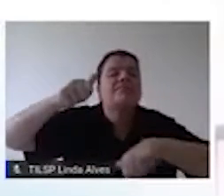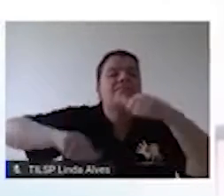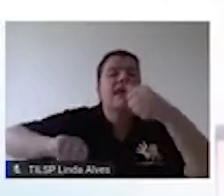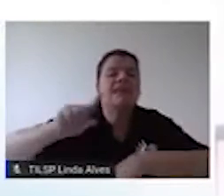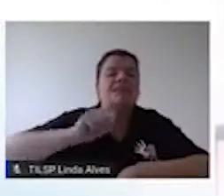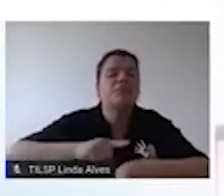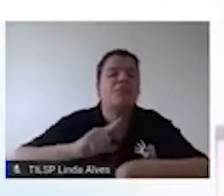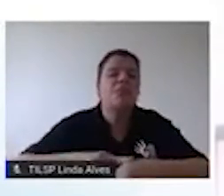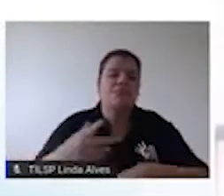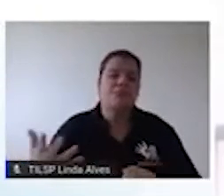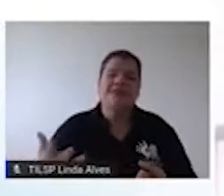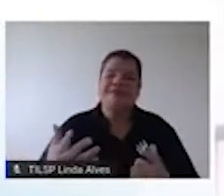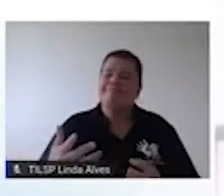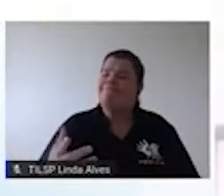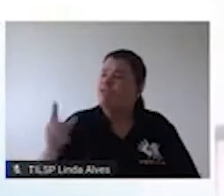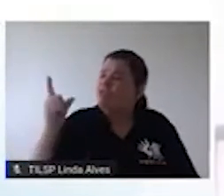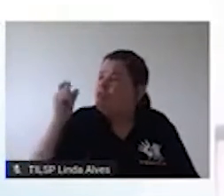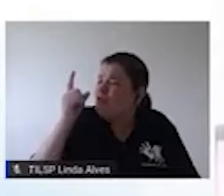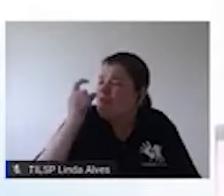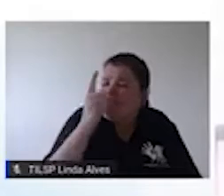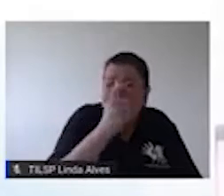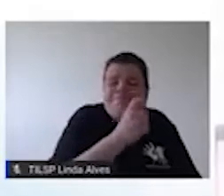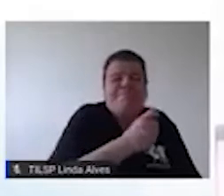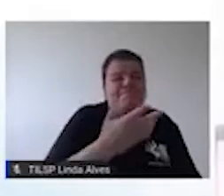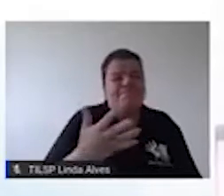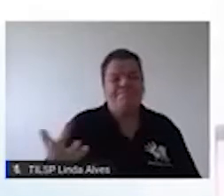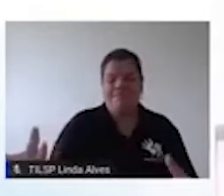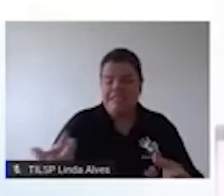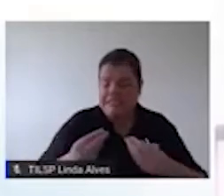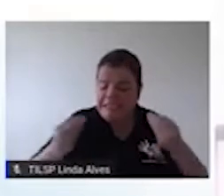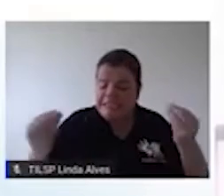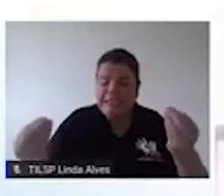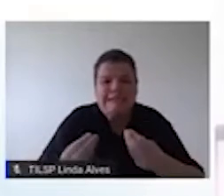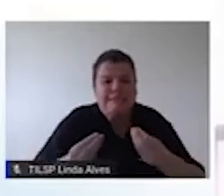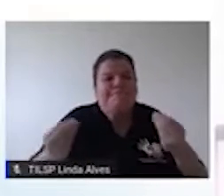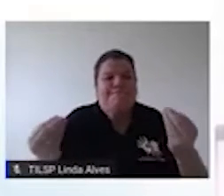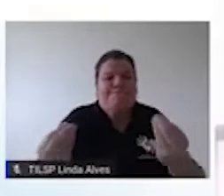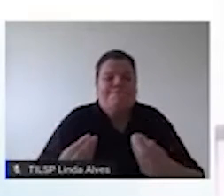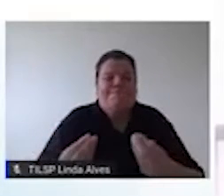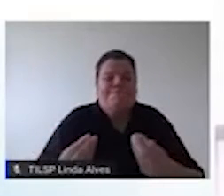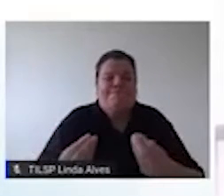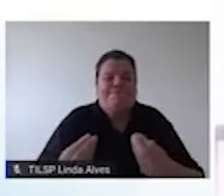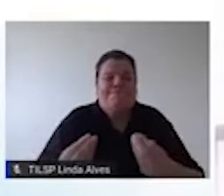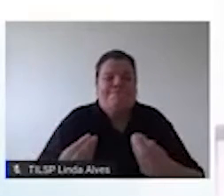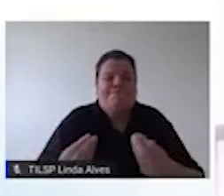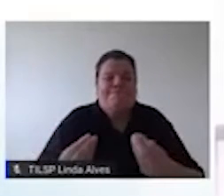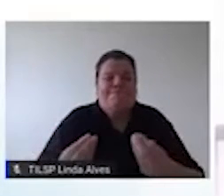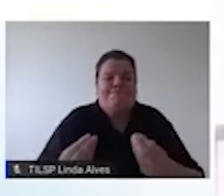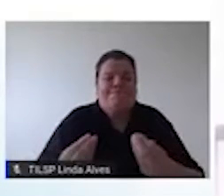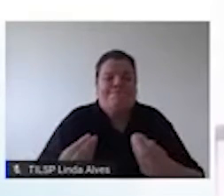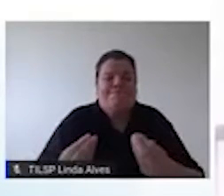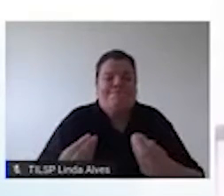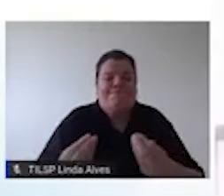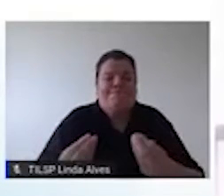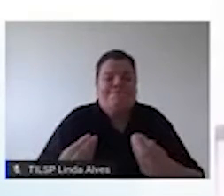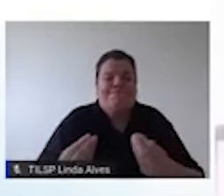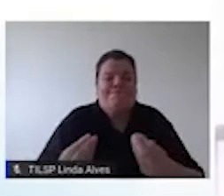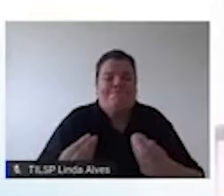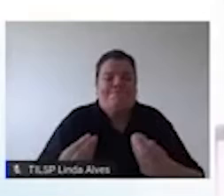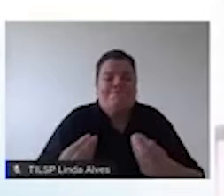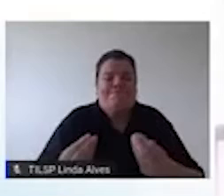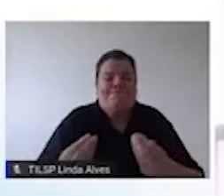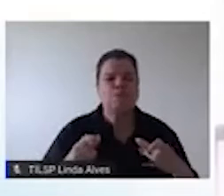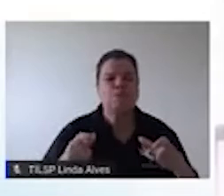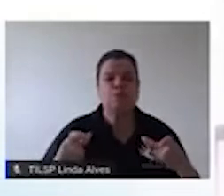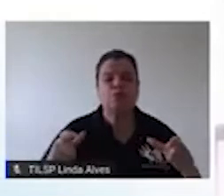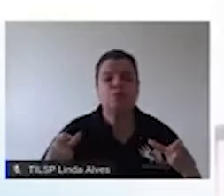momento delicadíssimo de vulnerabilidade, de aumento de mortes, e a